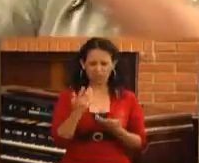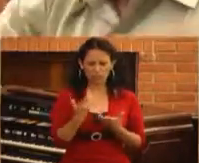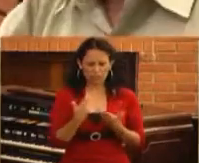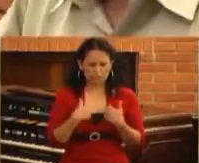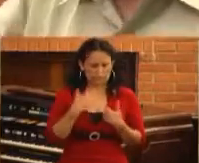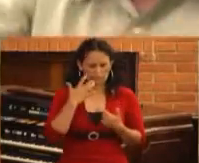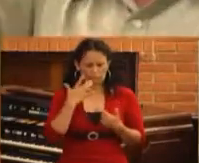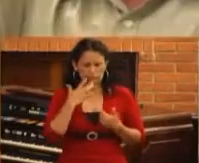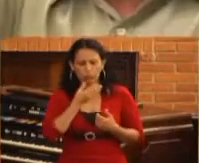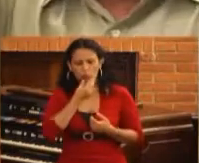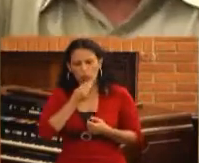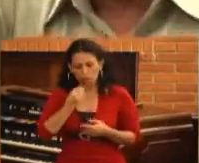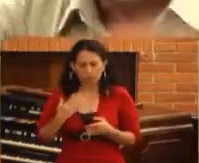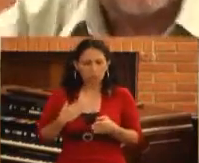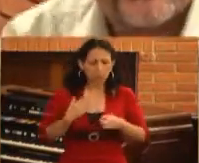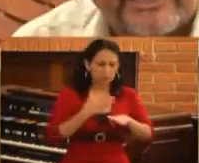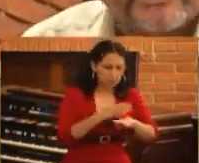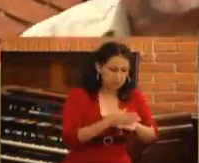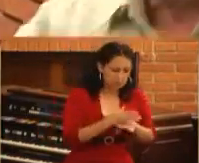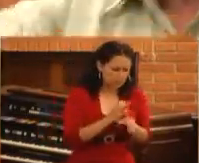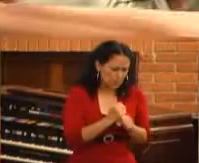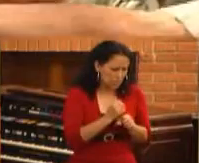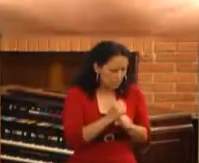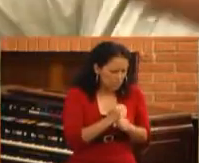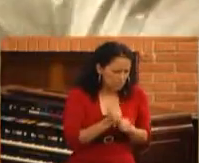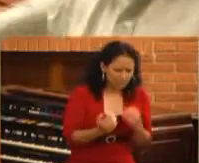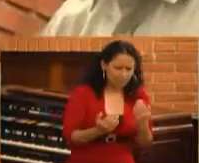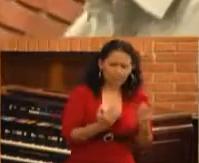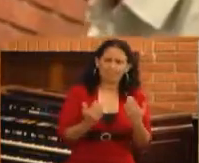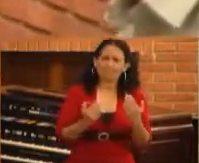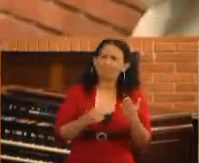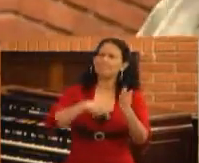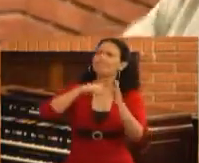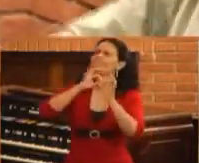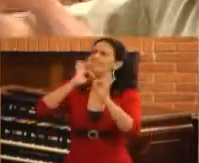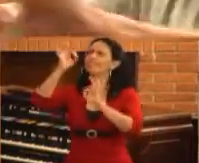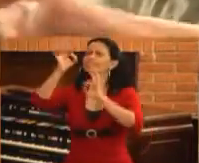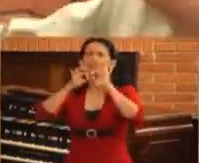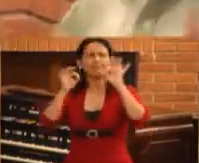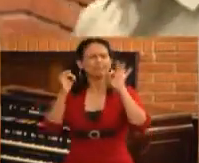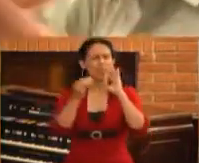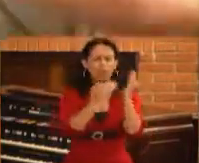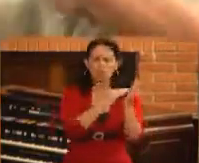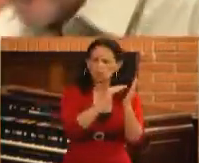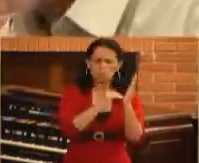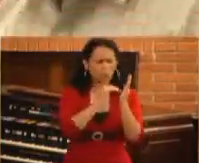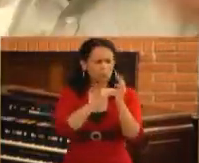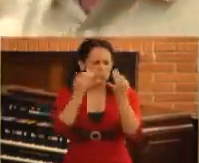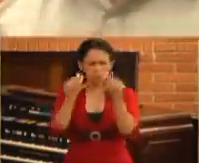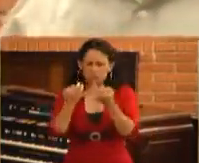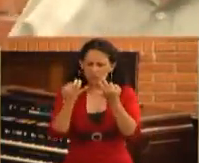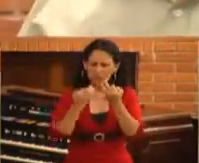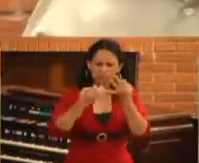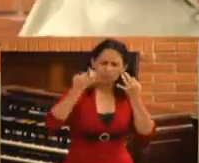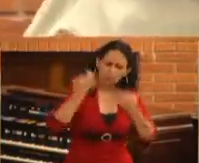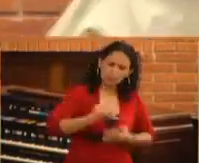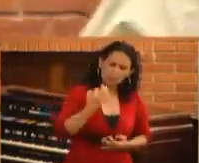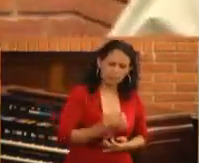os cálculos, examinaram todas as planilhas, fizeram todas as investigações, tudo está